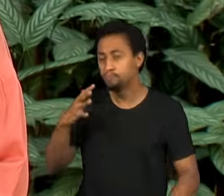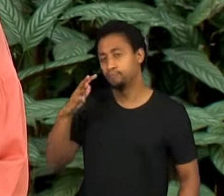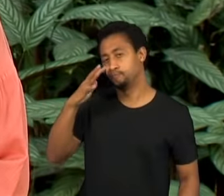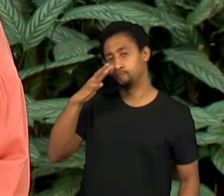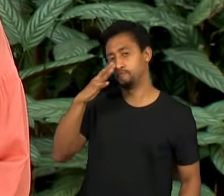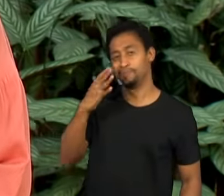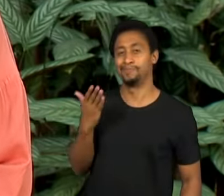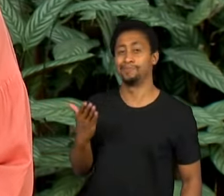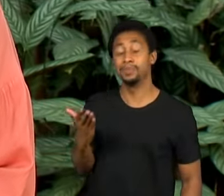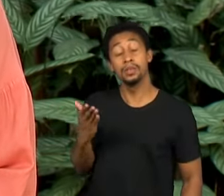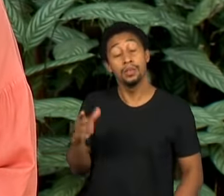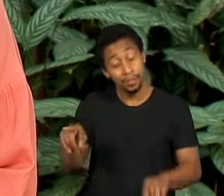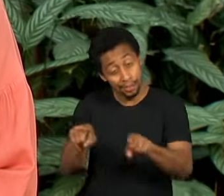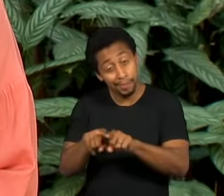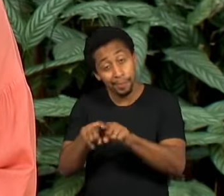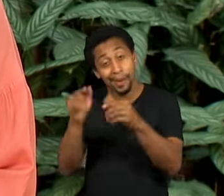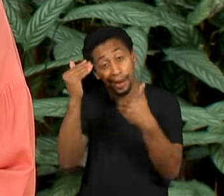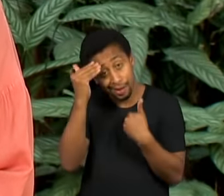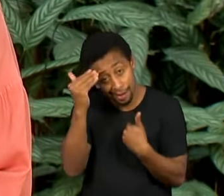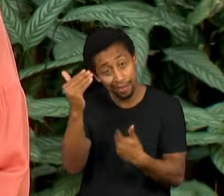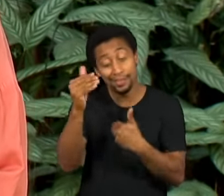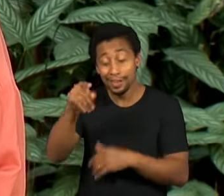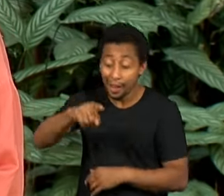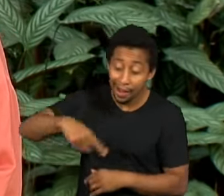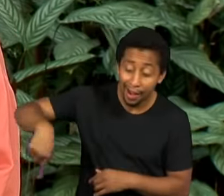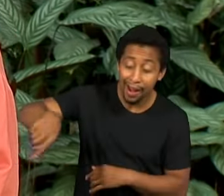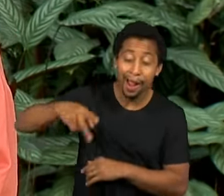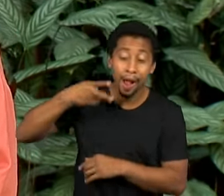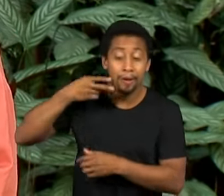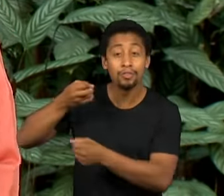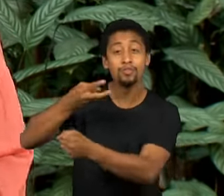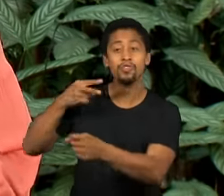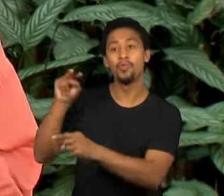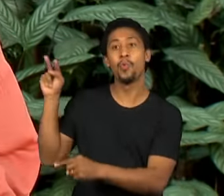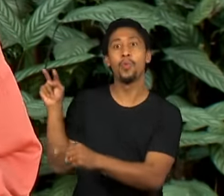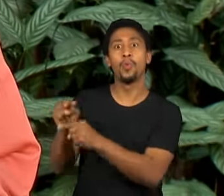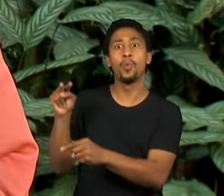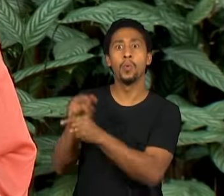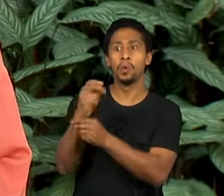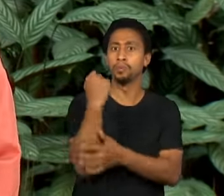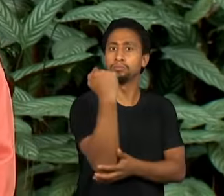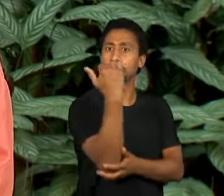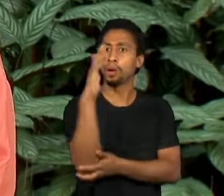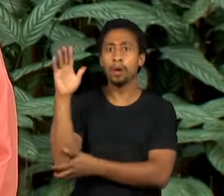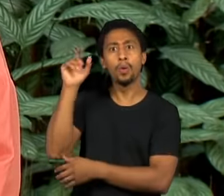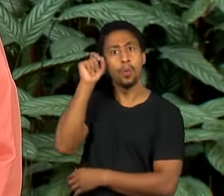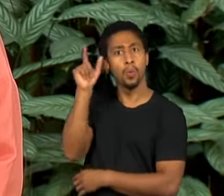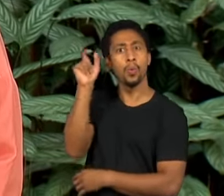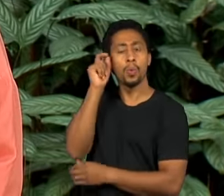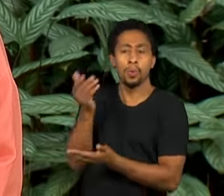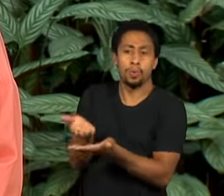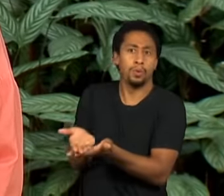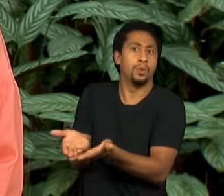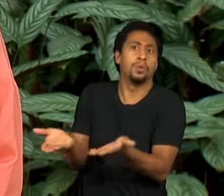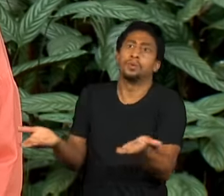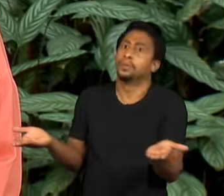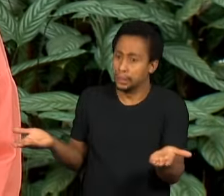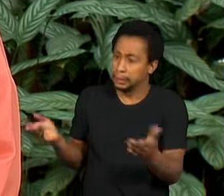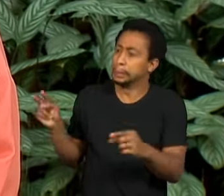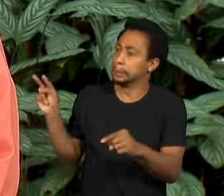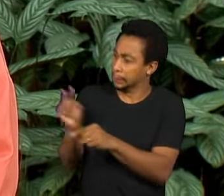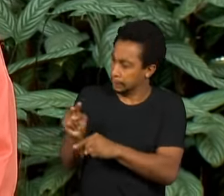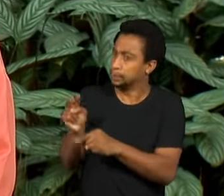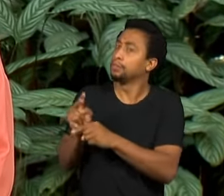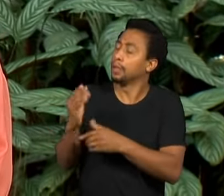e um agradecimento pela preservação desse legado cultural único e pela proteção das nossas florestas